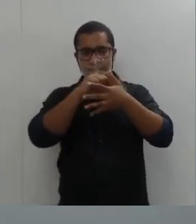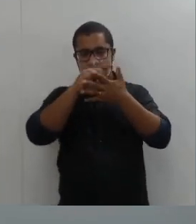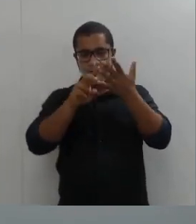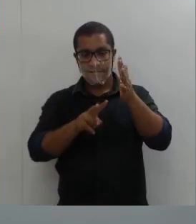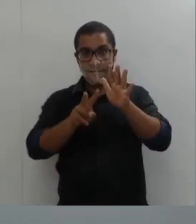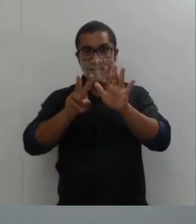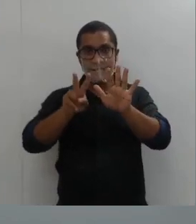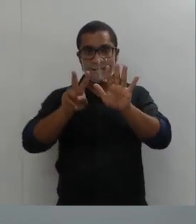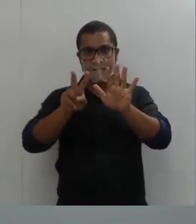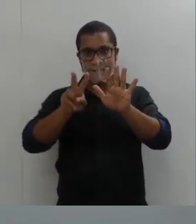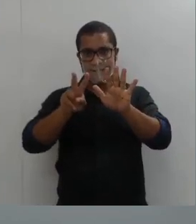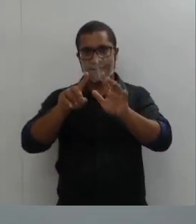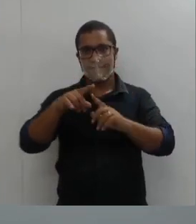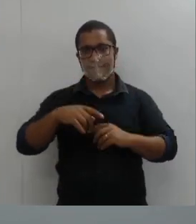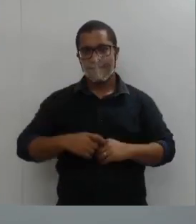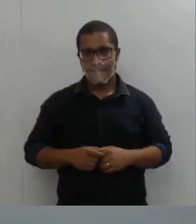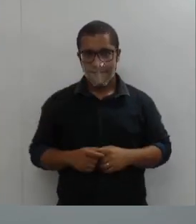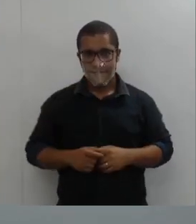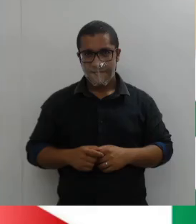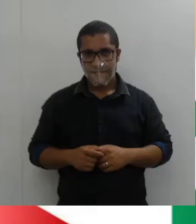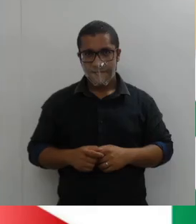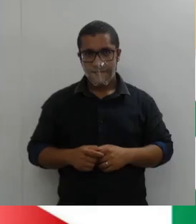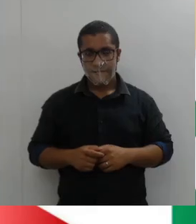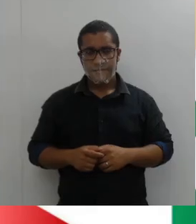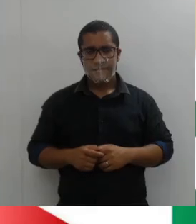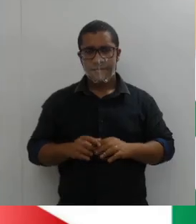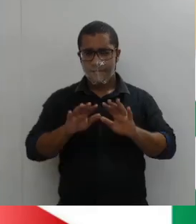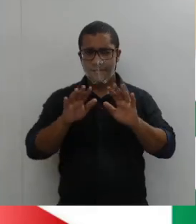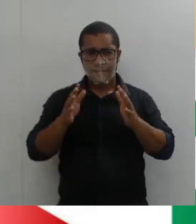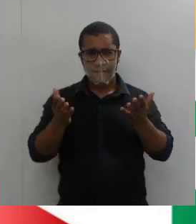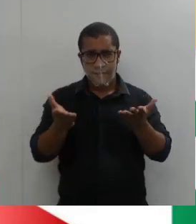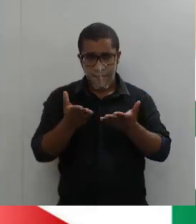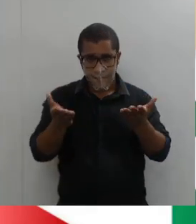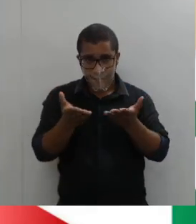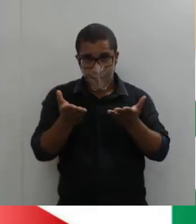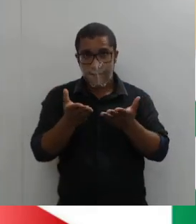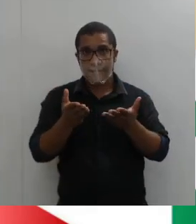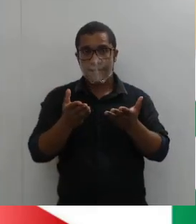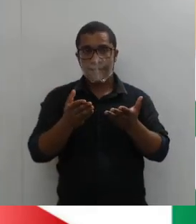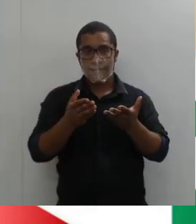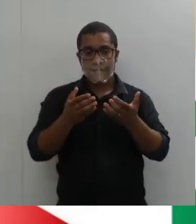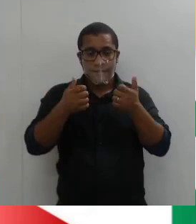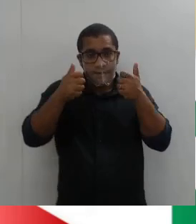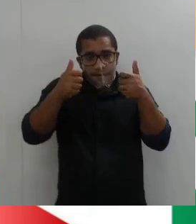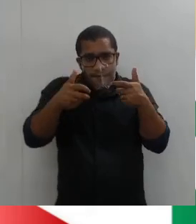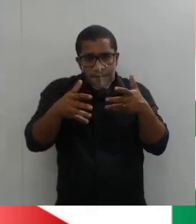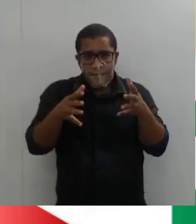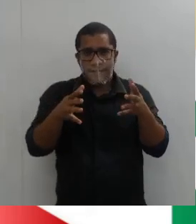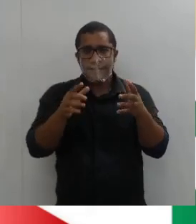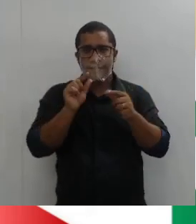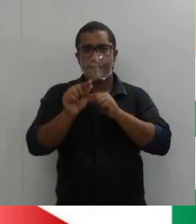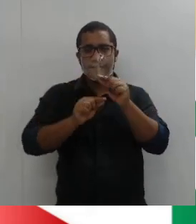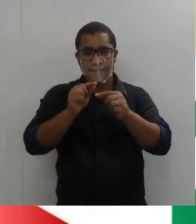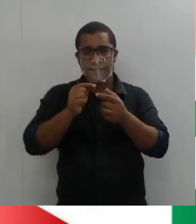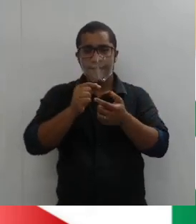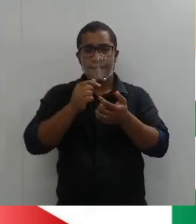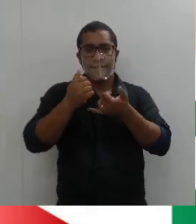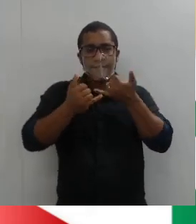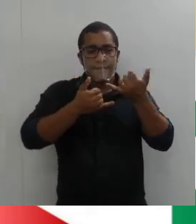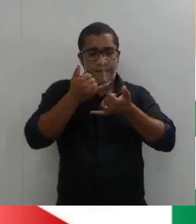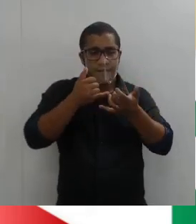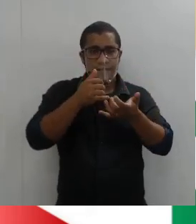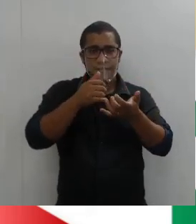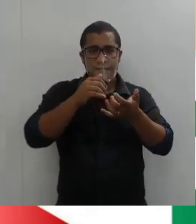7 tipos de jogos. Vamos ficar hoje, a gente vai explicar um pouquinho melhor o que são jogos de salão.